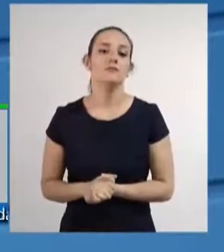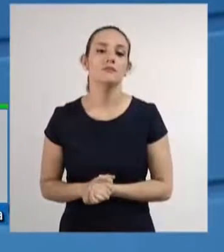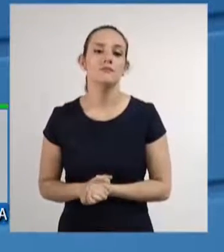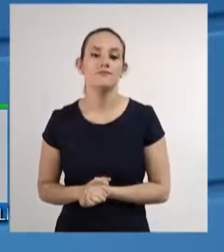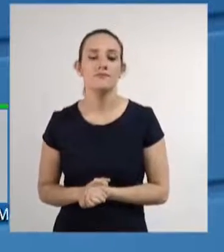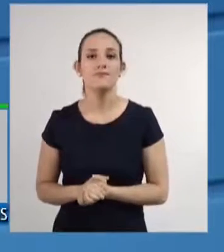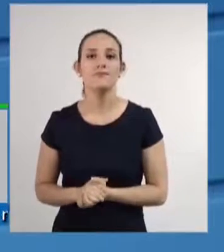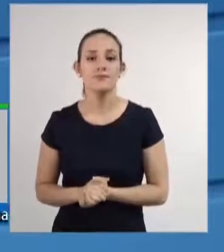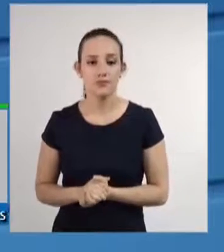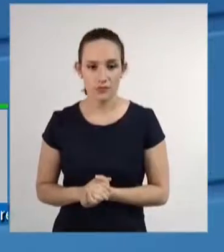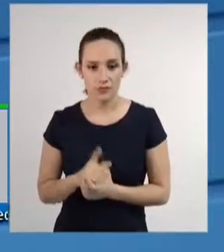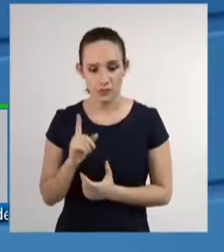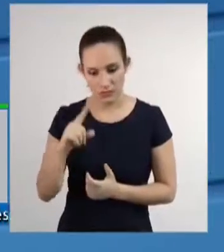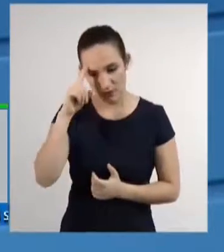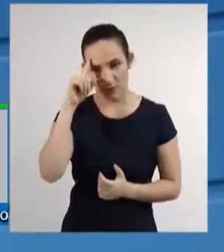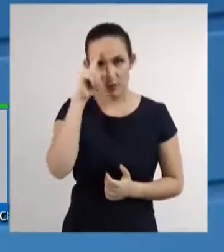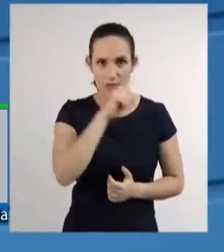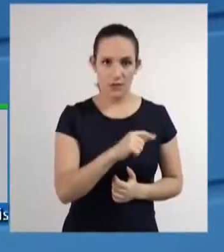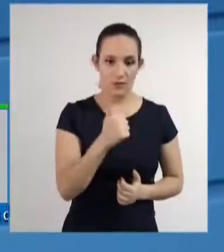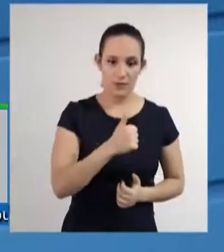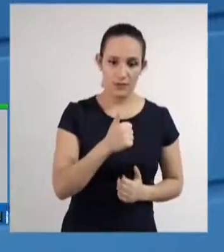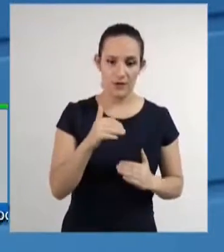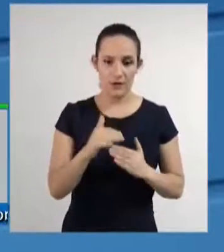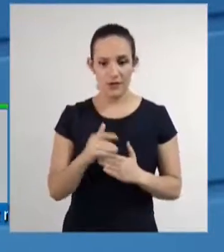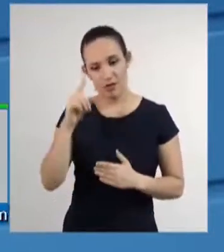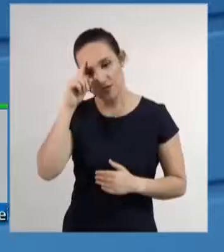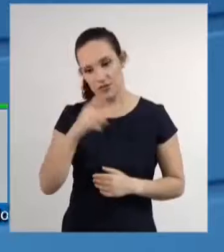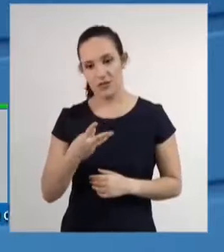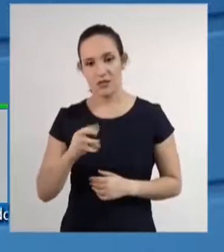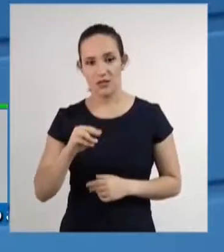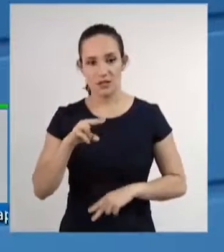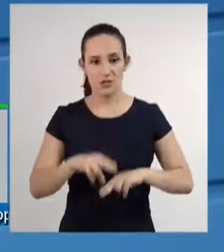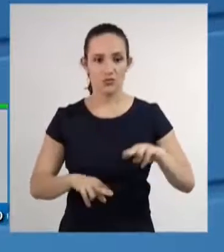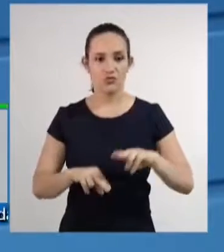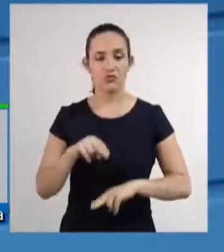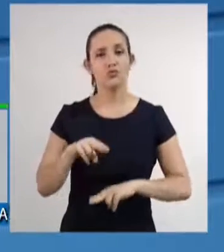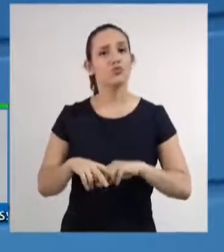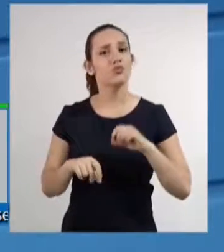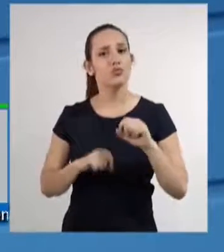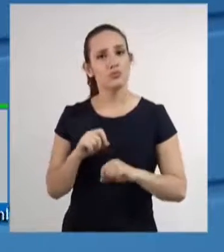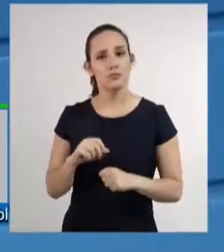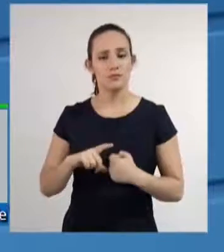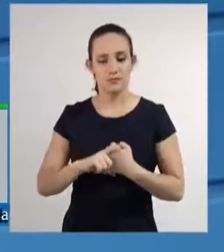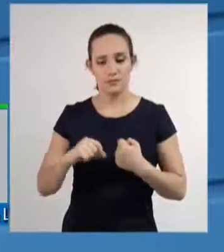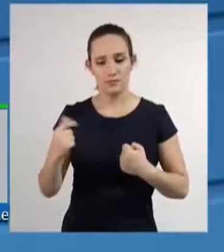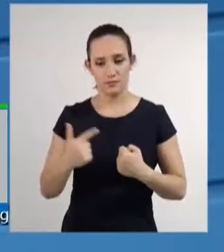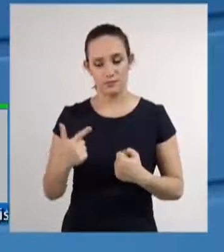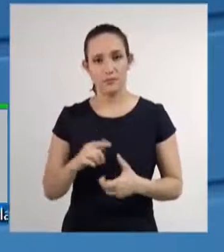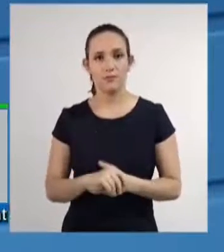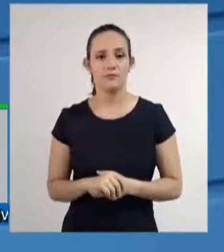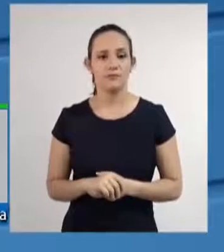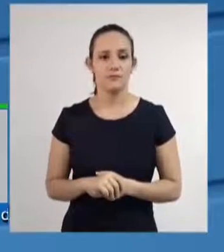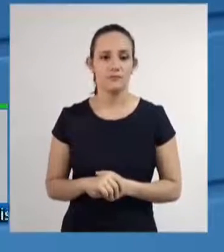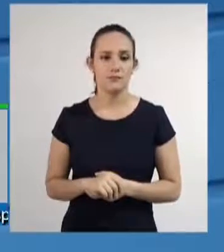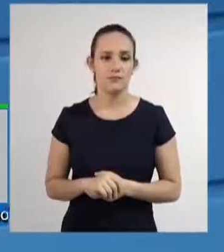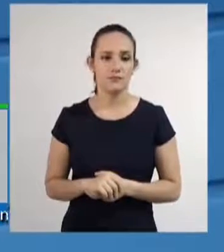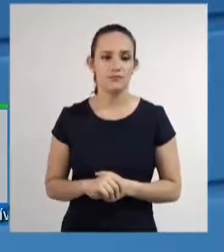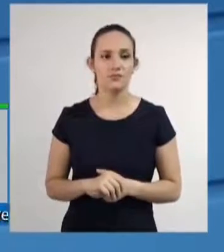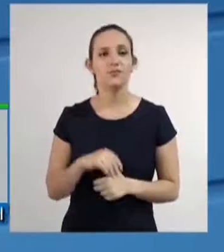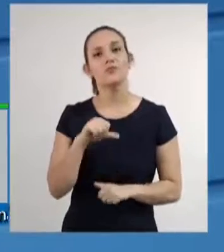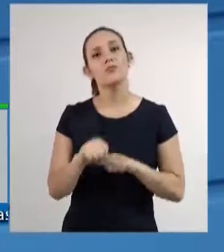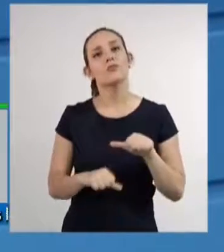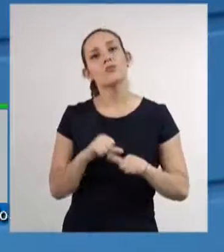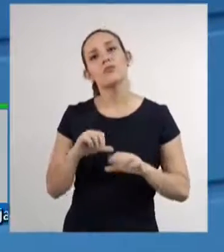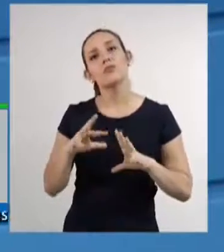dia 1º, do dia 1º ao dia 30 de junho. Artigo 2º, ficam revogadas as disposições em